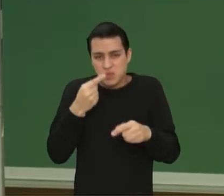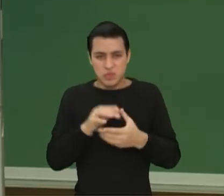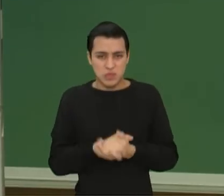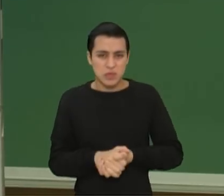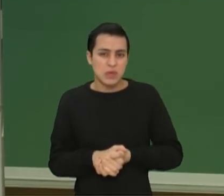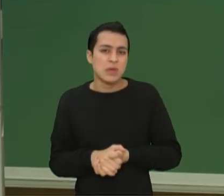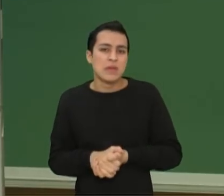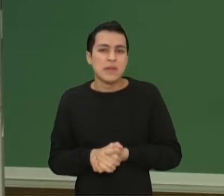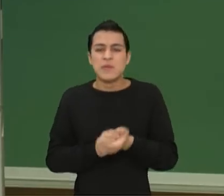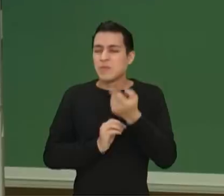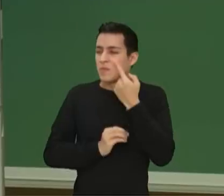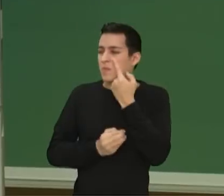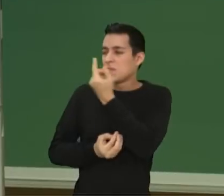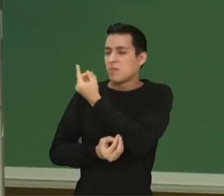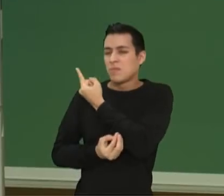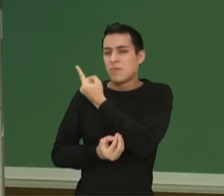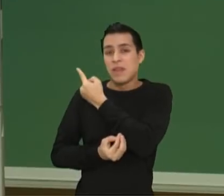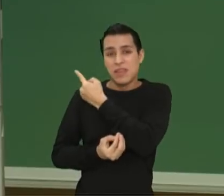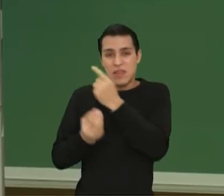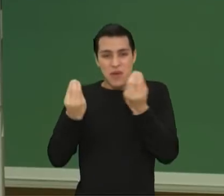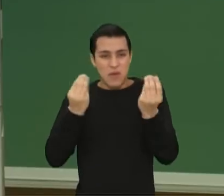Veja comigo esse esquema.